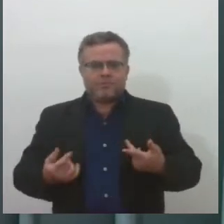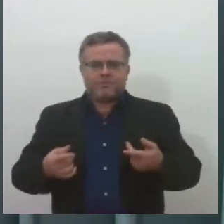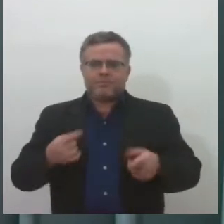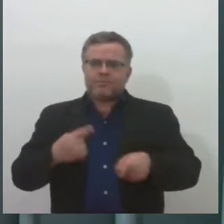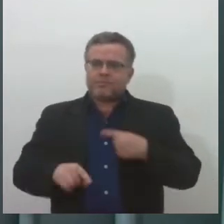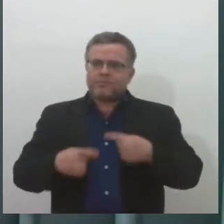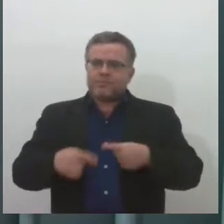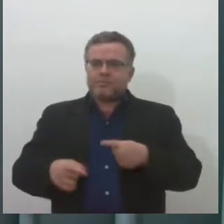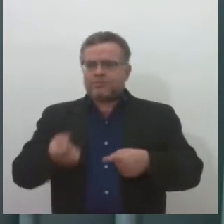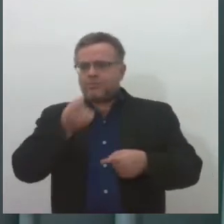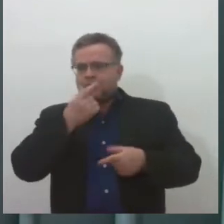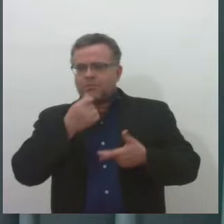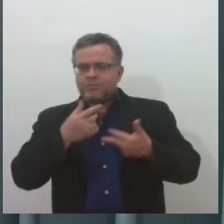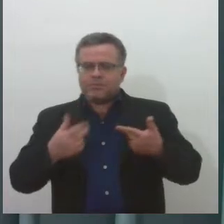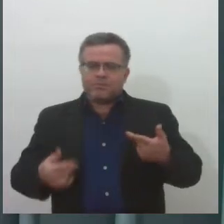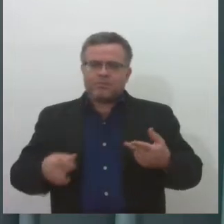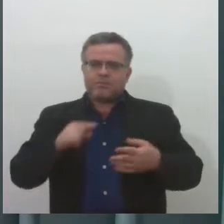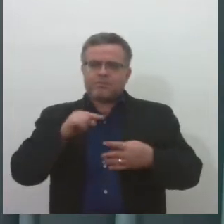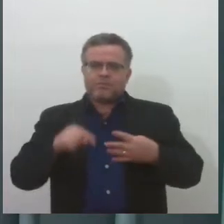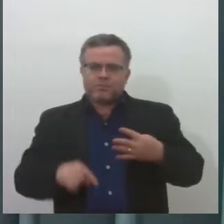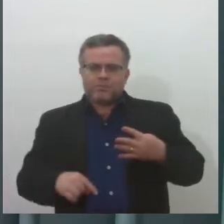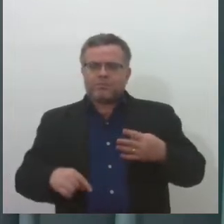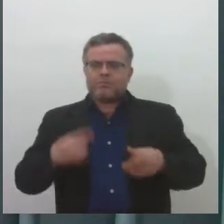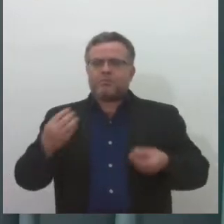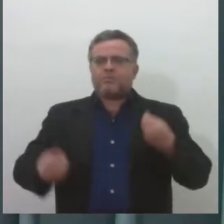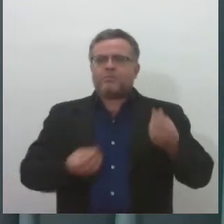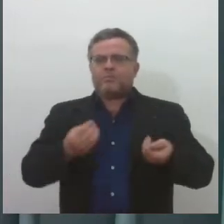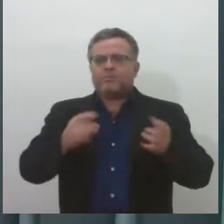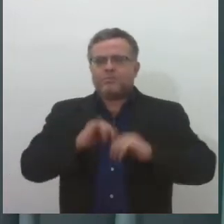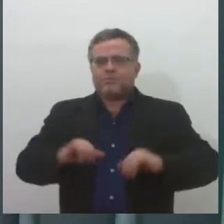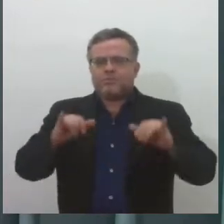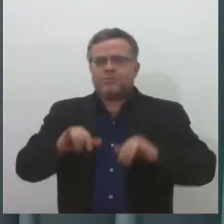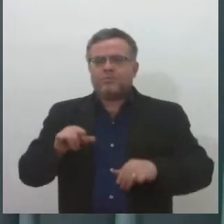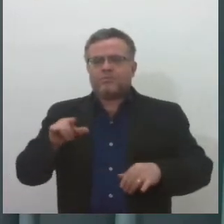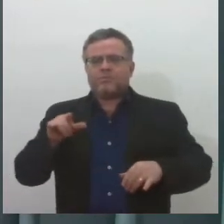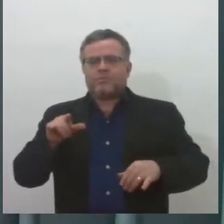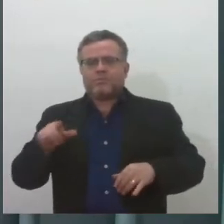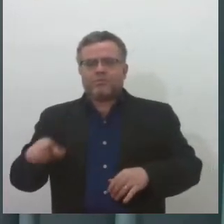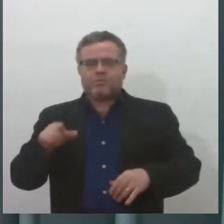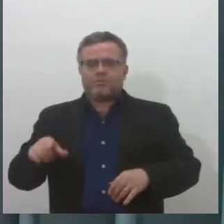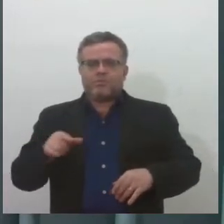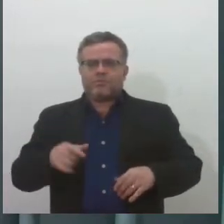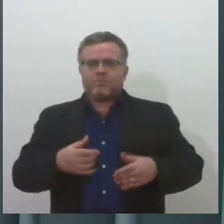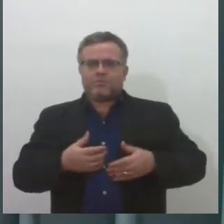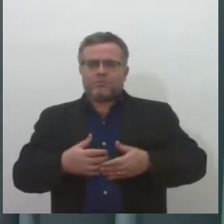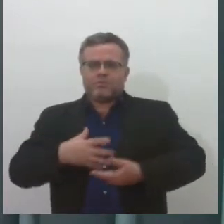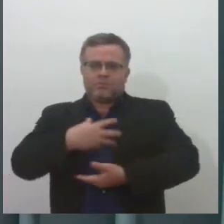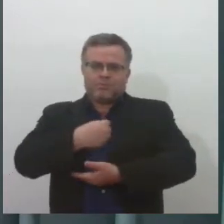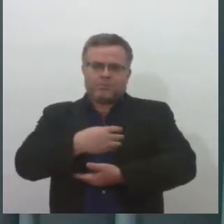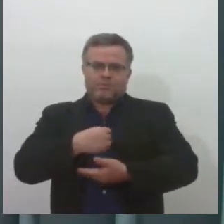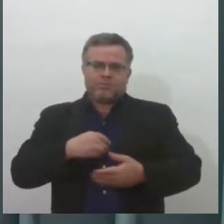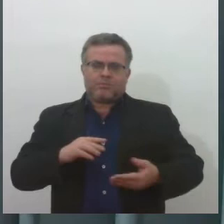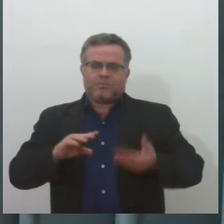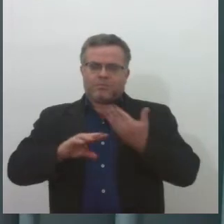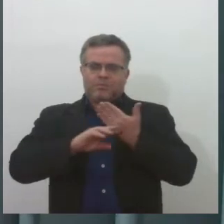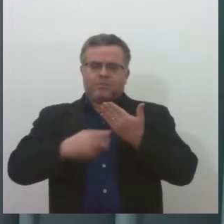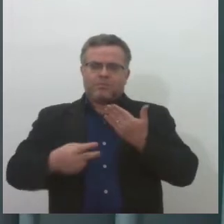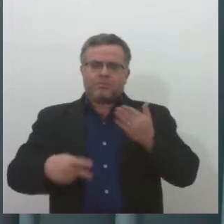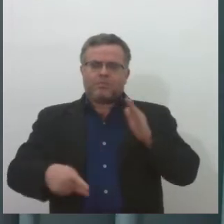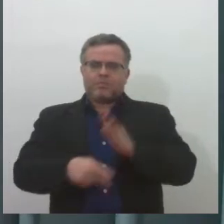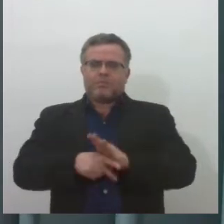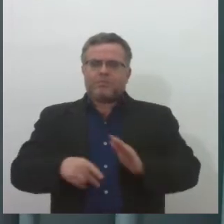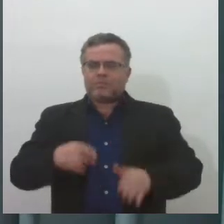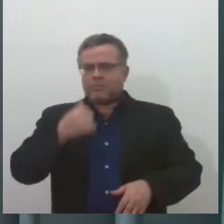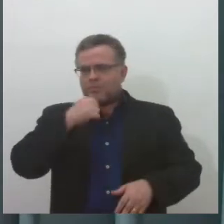de medicamentos Então o que o seu dizem relação a isso né porque tudo que a criança está se alimentando do leite materno é um reflexo do que a mãe